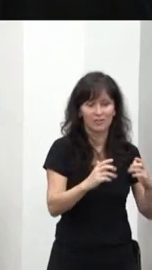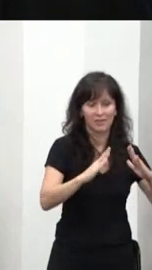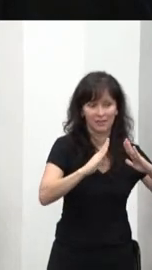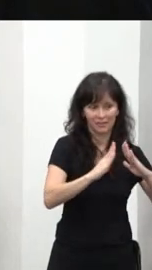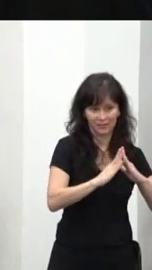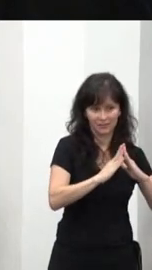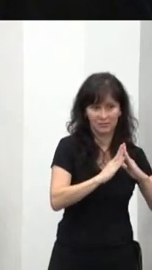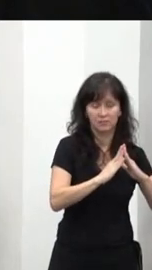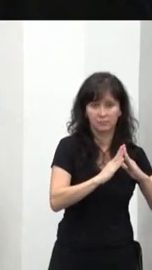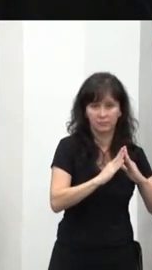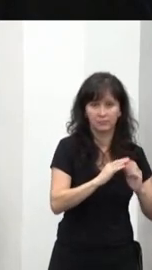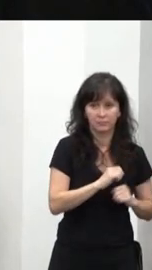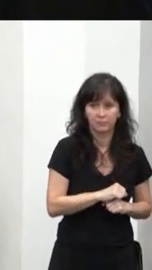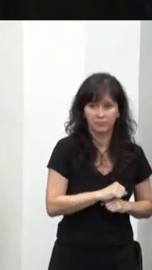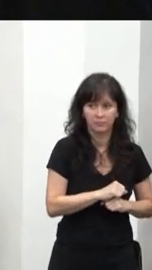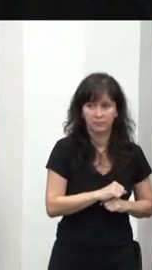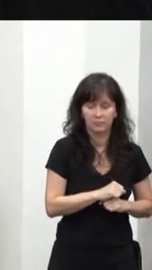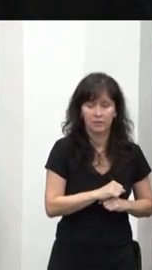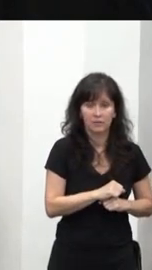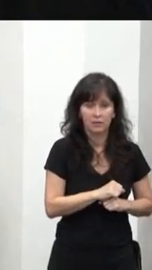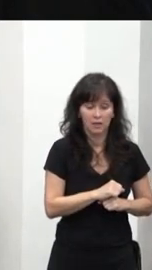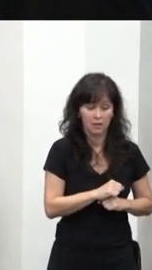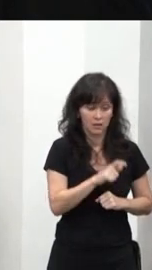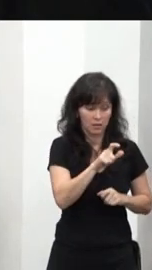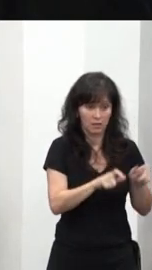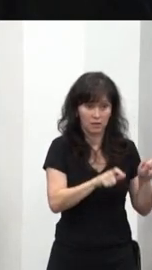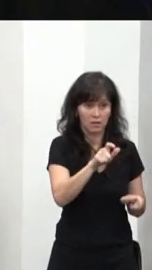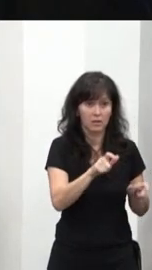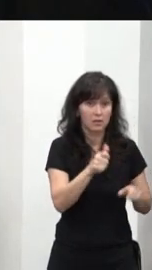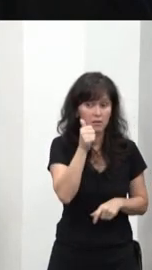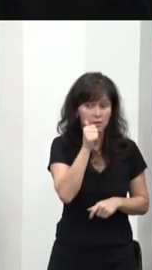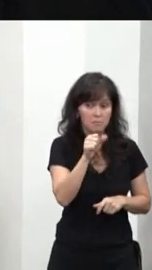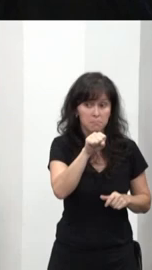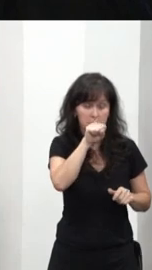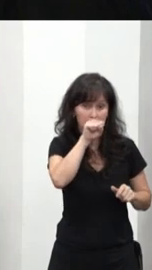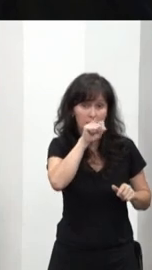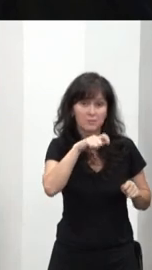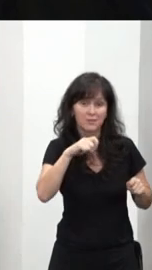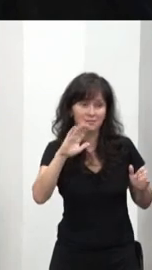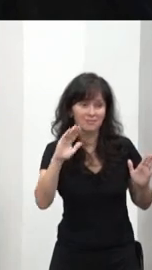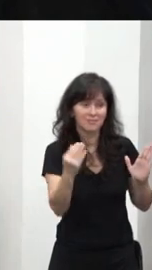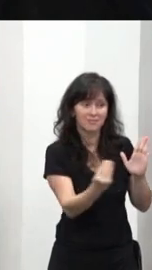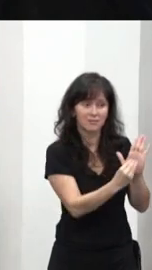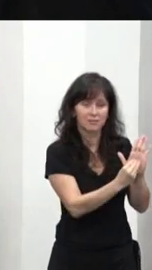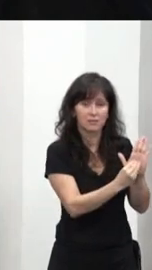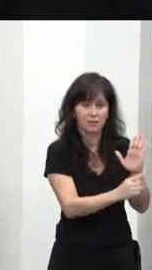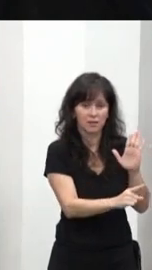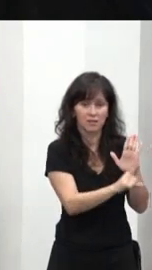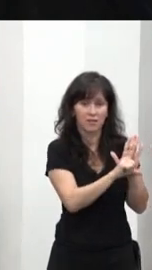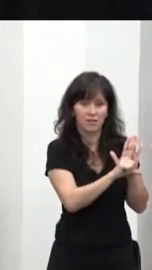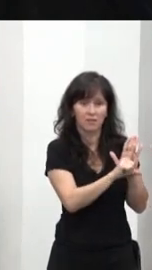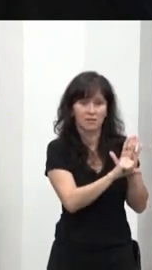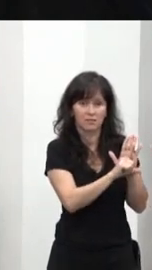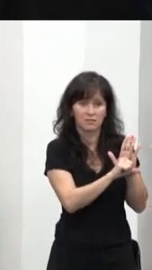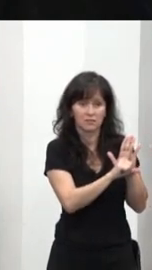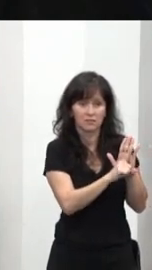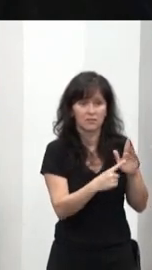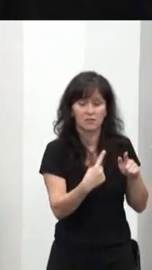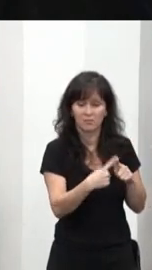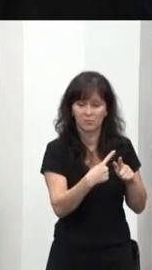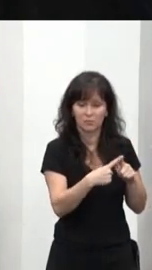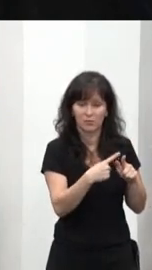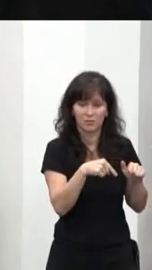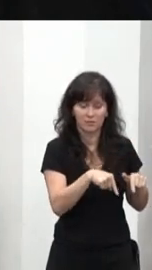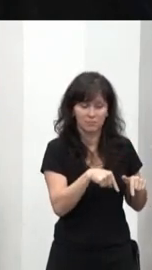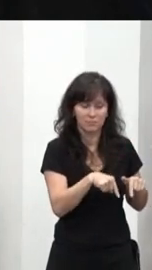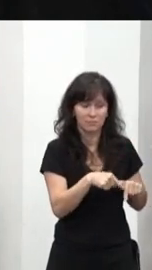precisam ter mais espaço dentro dessas leis né sendo elas as gestoras nos nossos primeiros